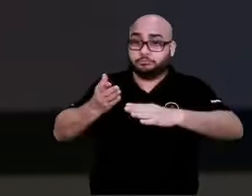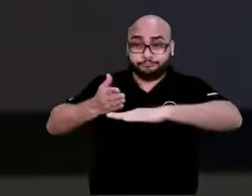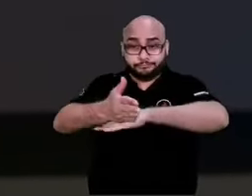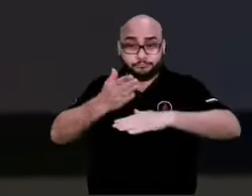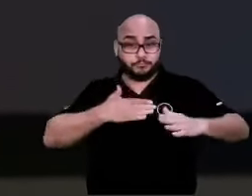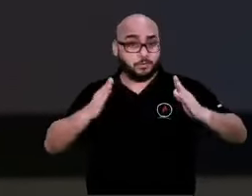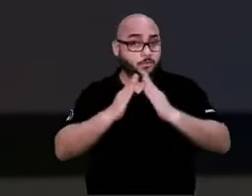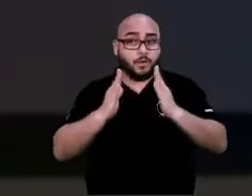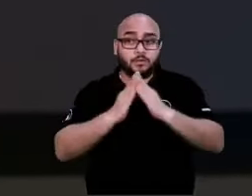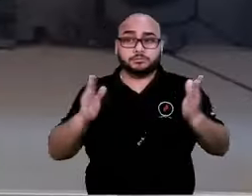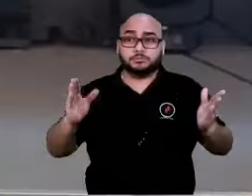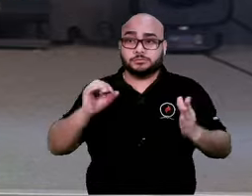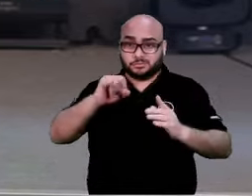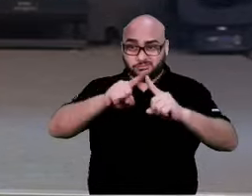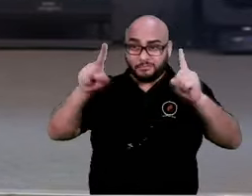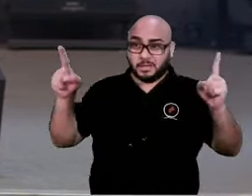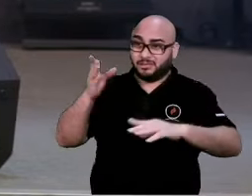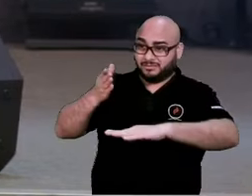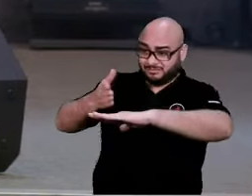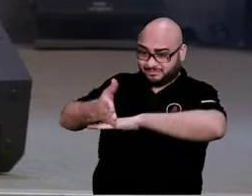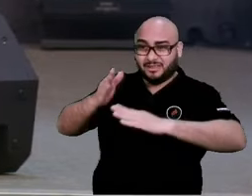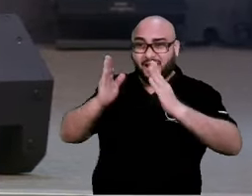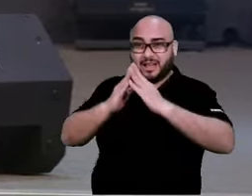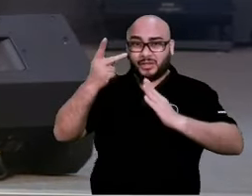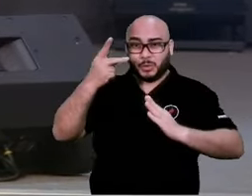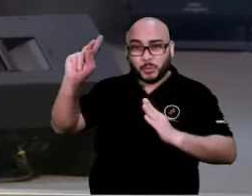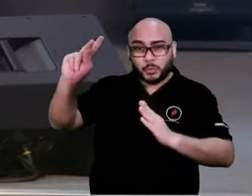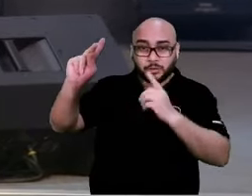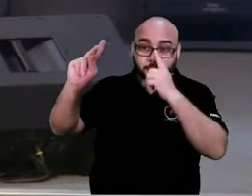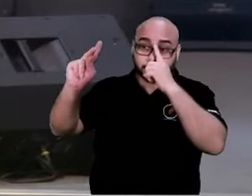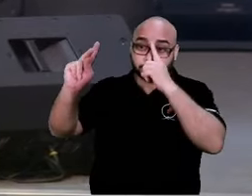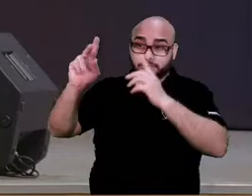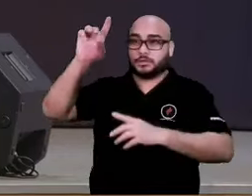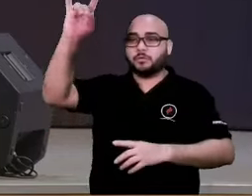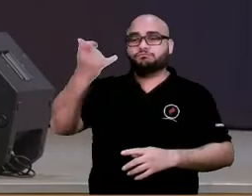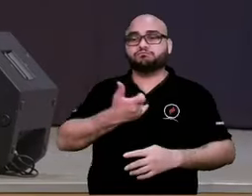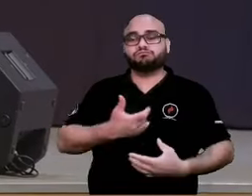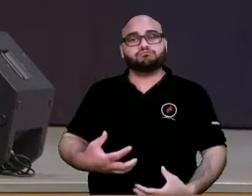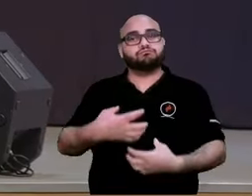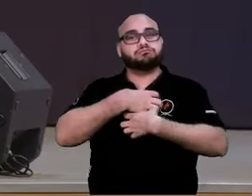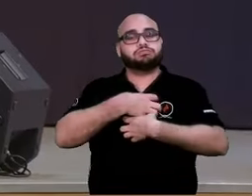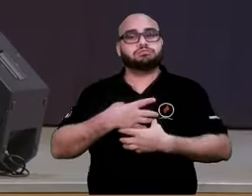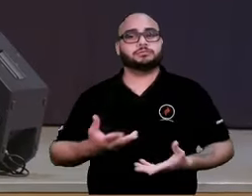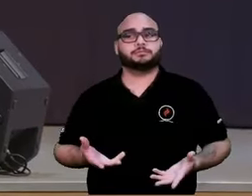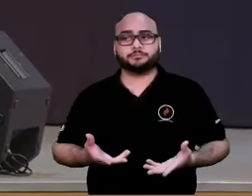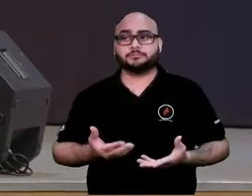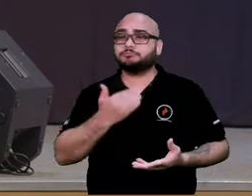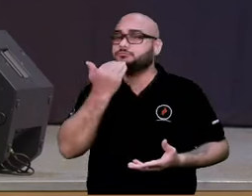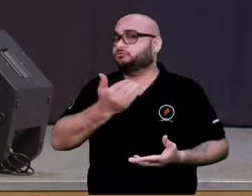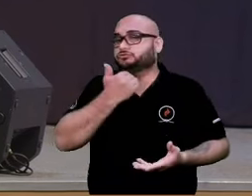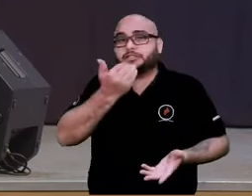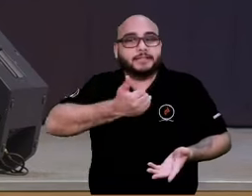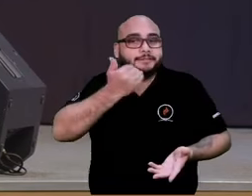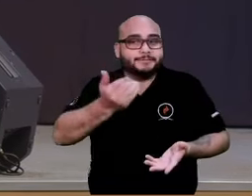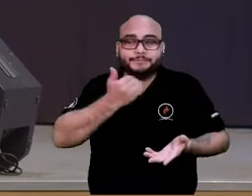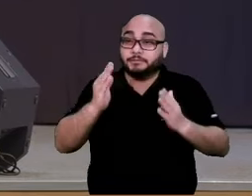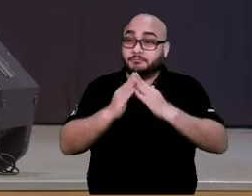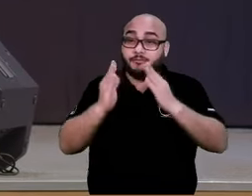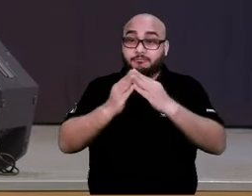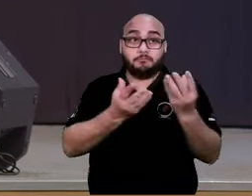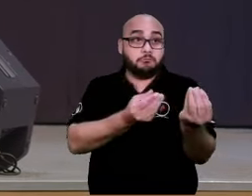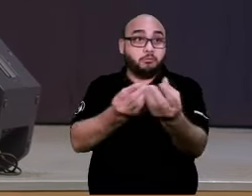sua casa. E Deus me disse: eu não estou preso às coisas. Que adianta a minha casa estar cheia de riquezas se o meu povo não valoriza mais as